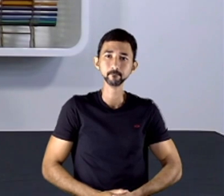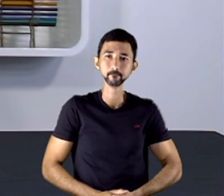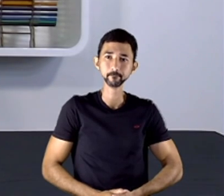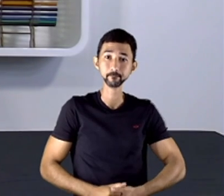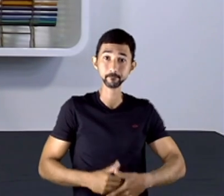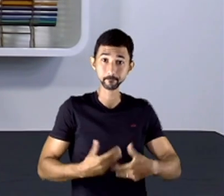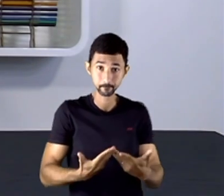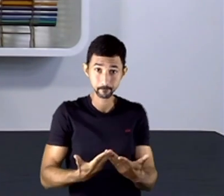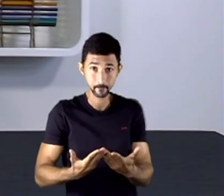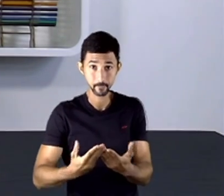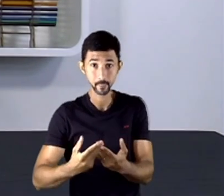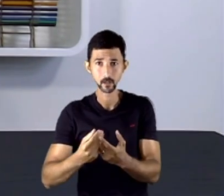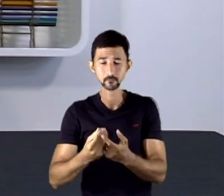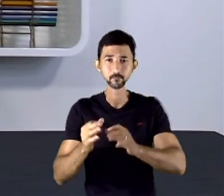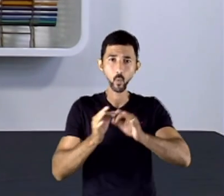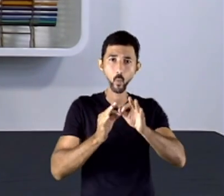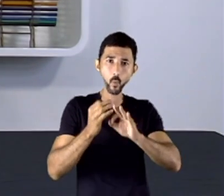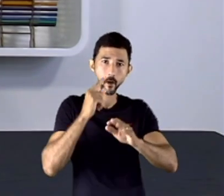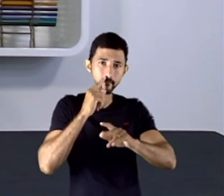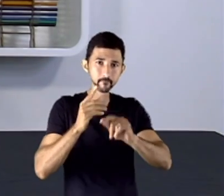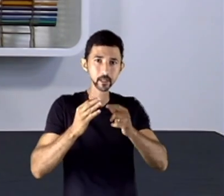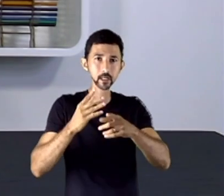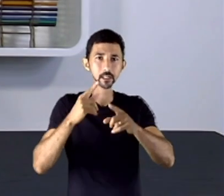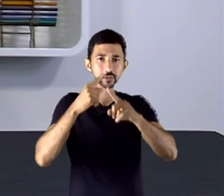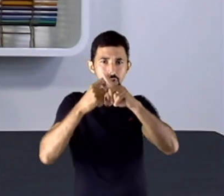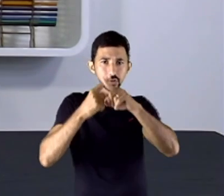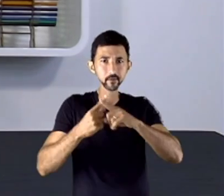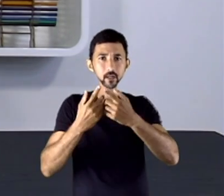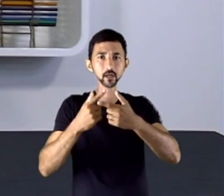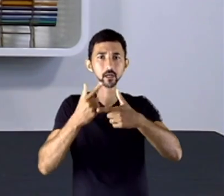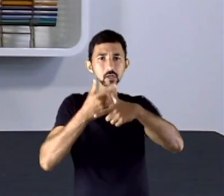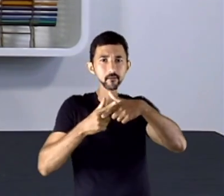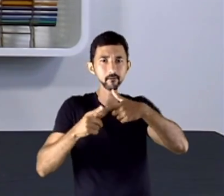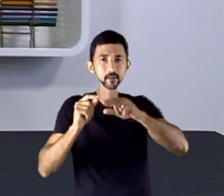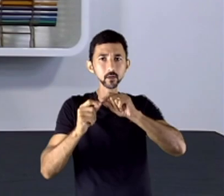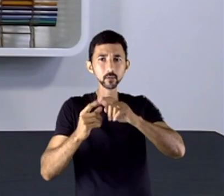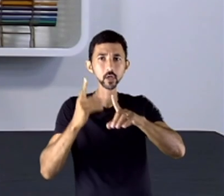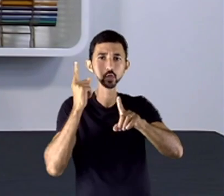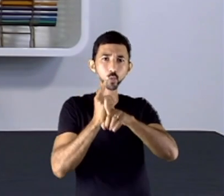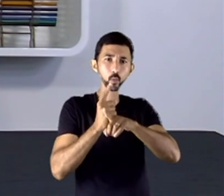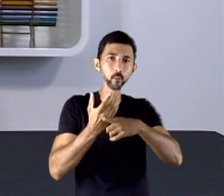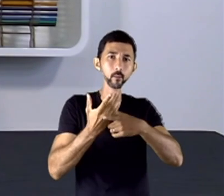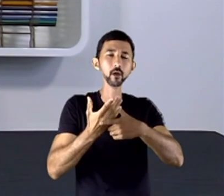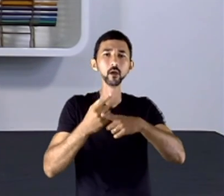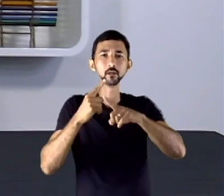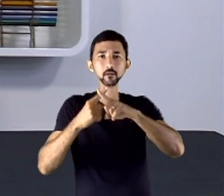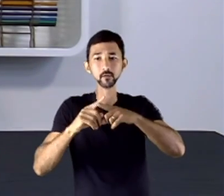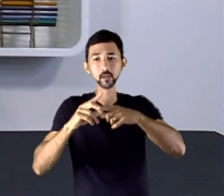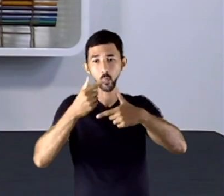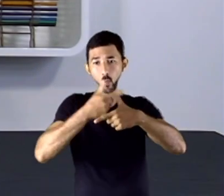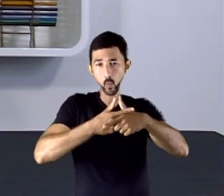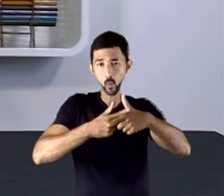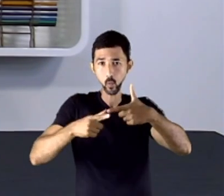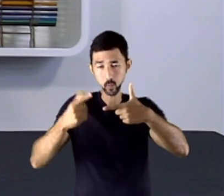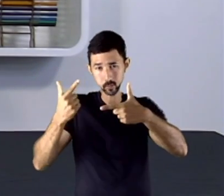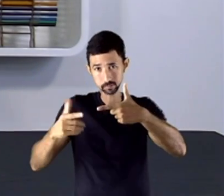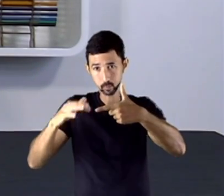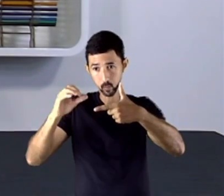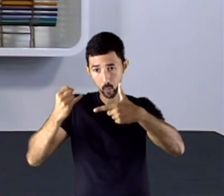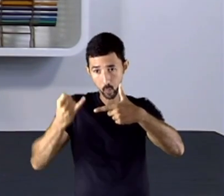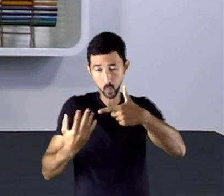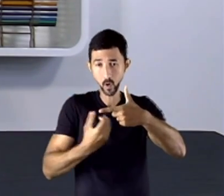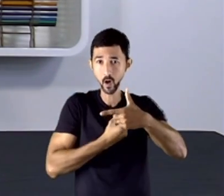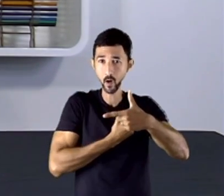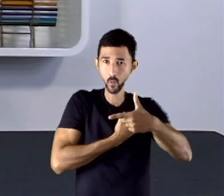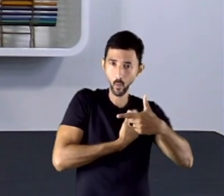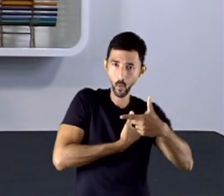Bom, então divisibilidade é justamente descobrir se um número é divisível por outro ou não. Saber